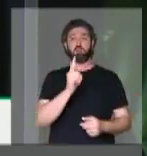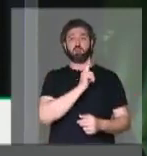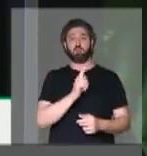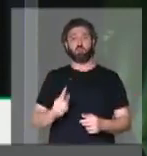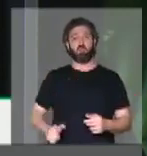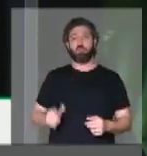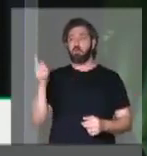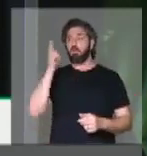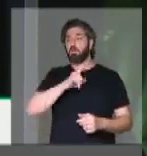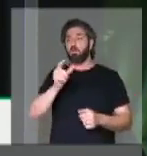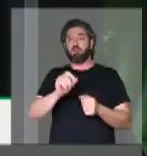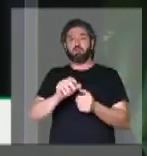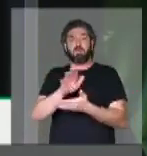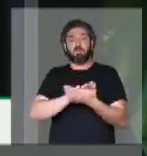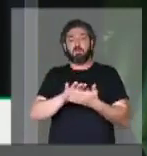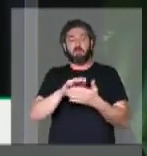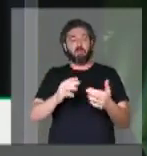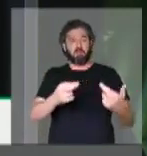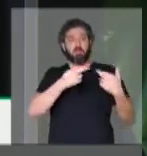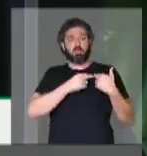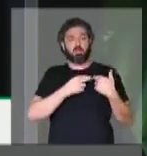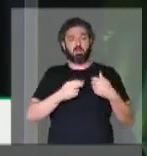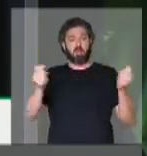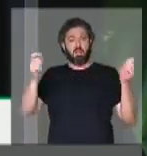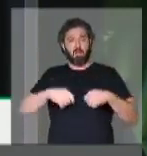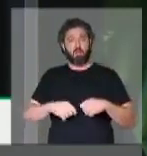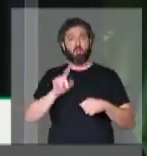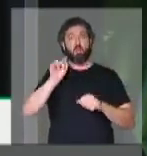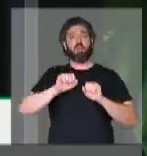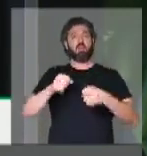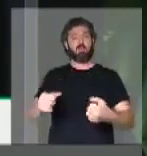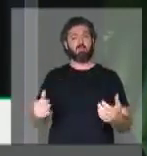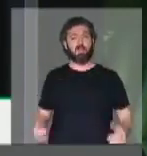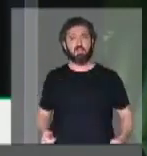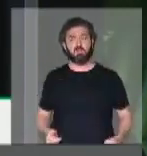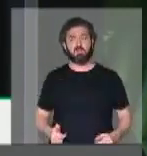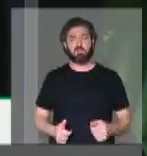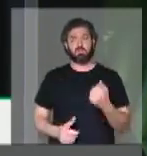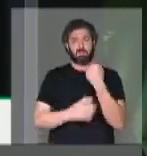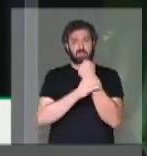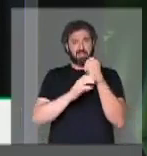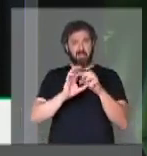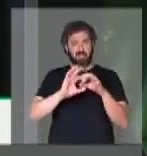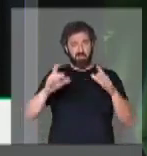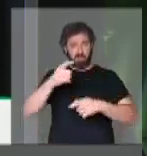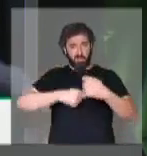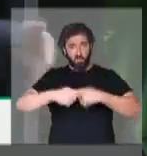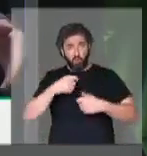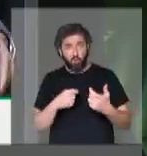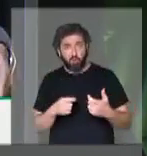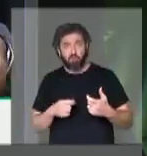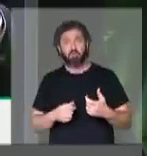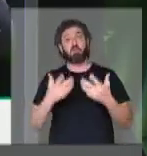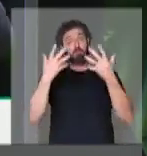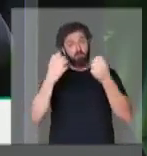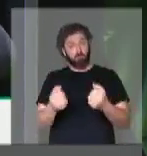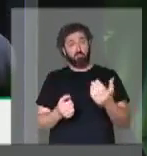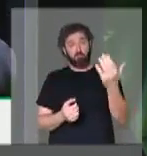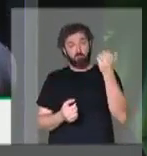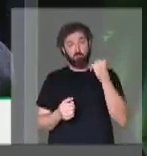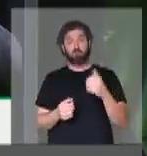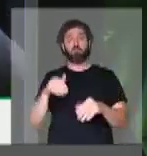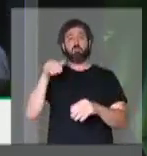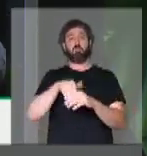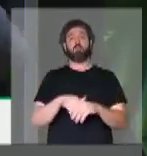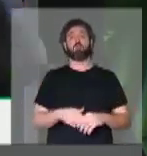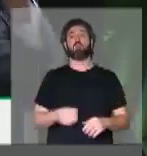governo não consegue fazer com competência nem aquilo que ele defende que lhe garante a liberdade econômica vamos botar